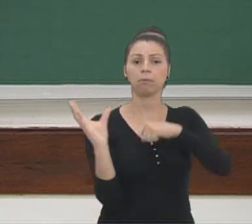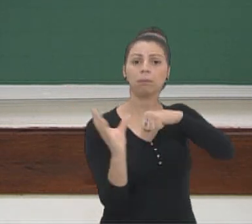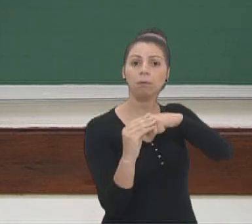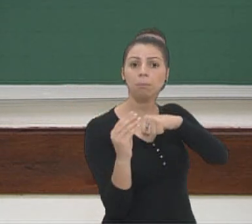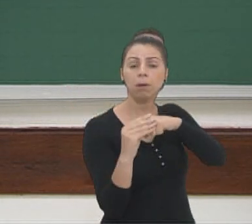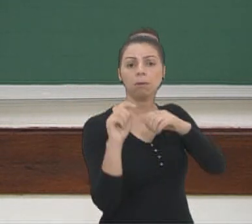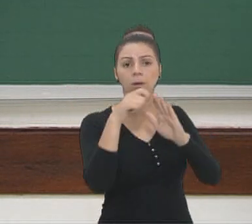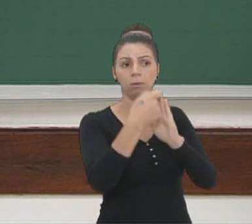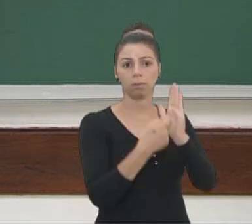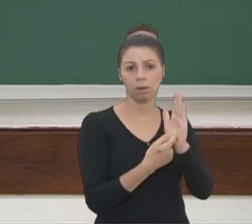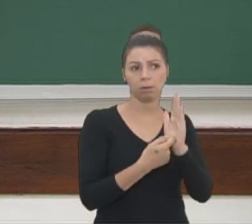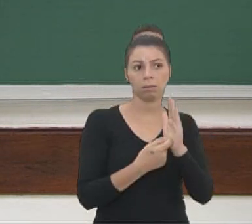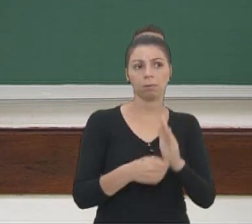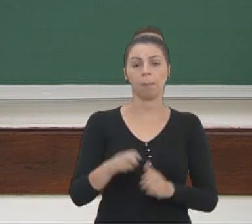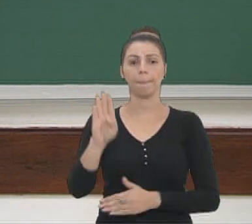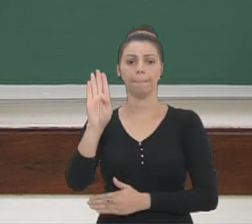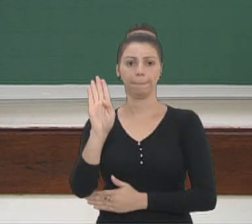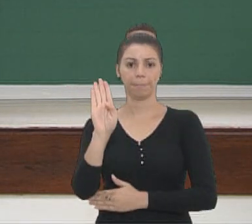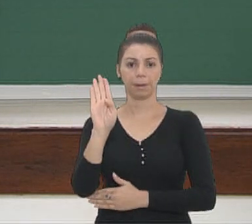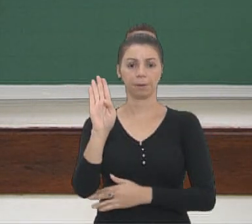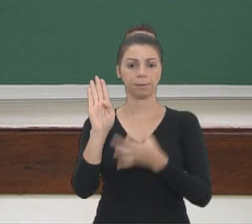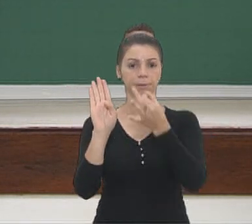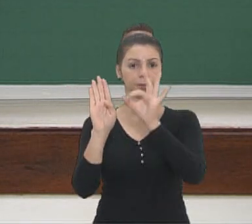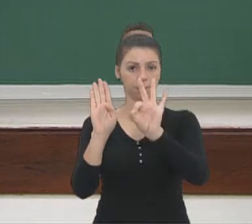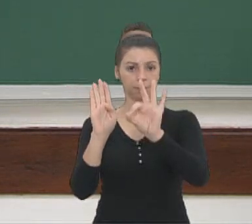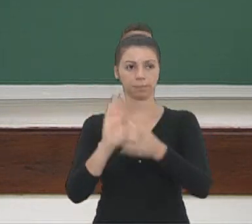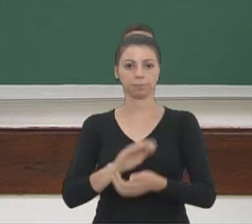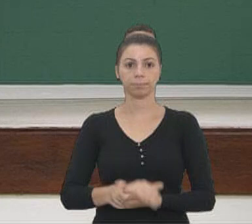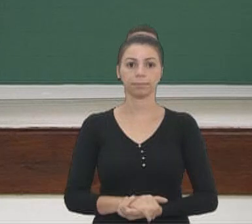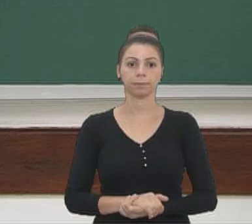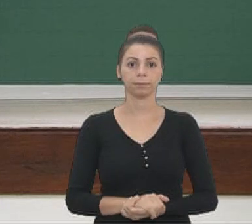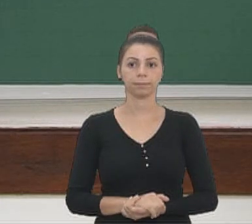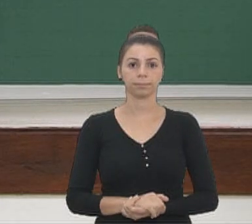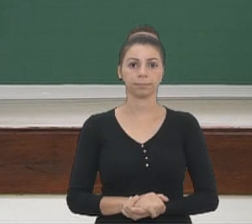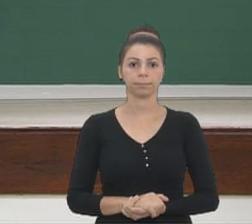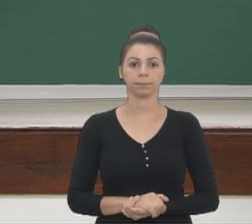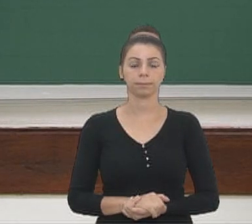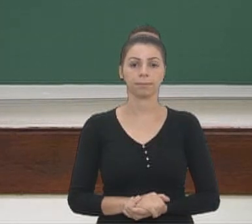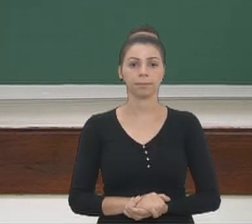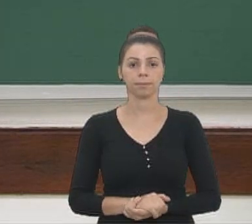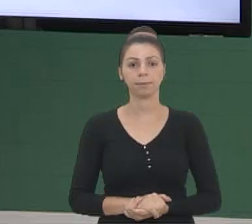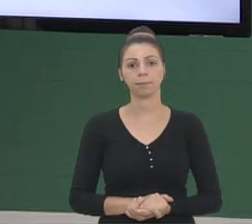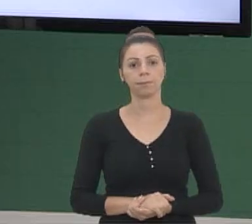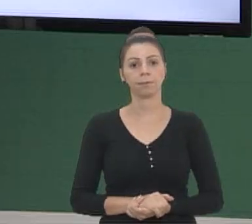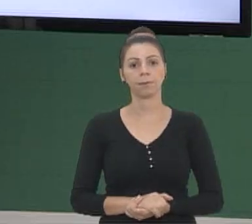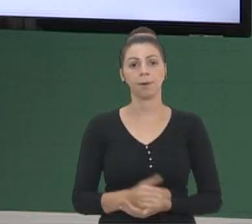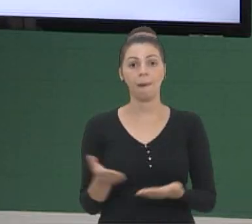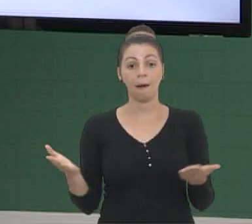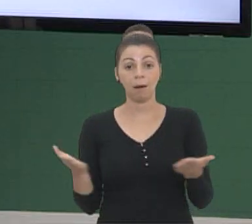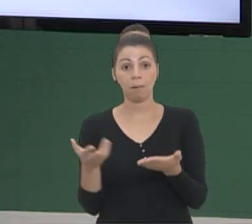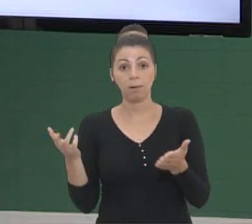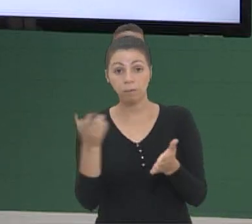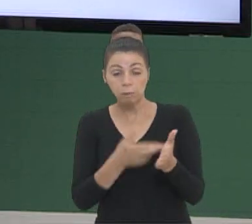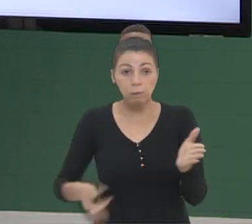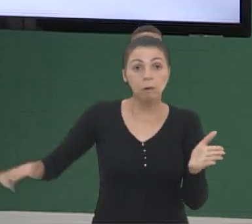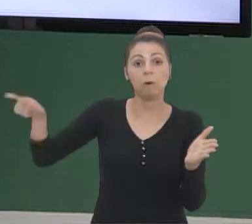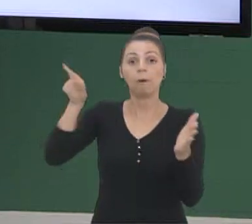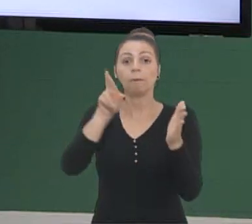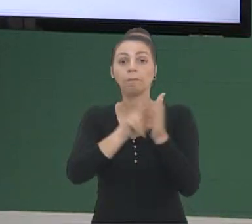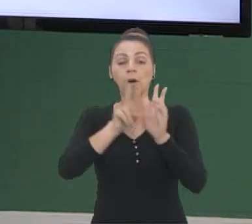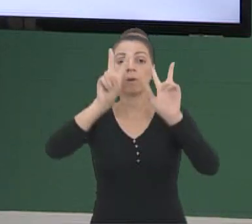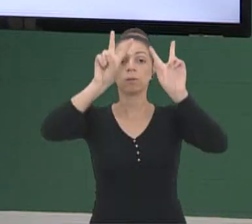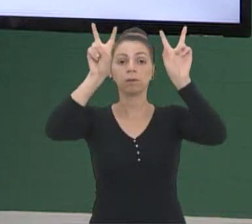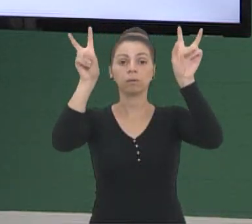né? Ok. Dito isso, a gente vai lá para o tema do texto de divulgação